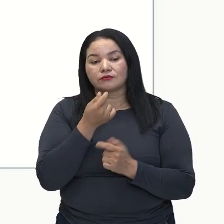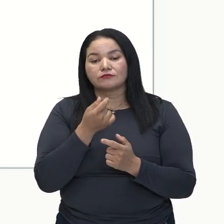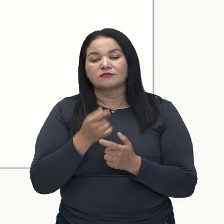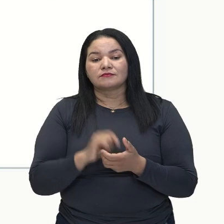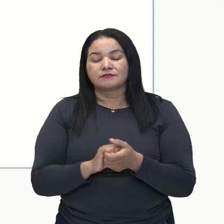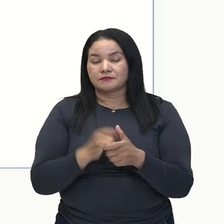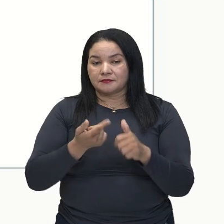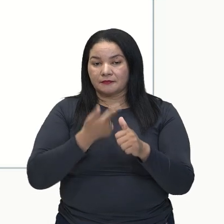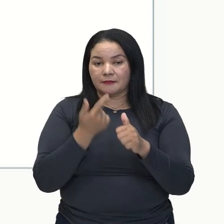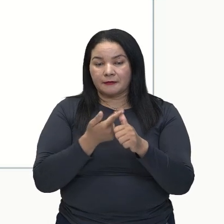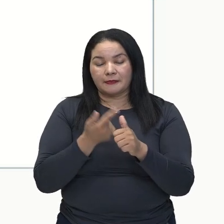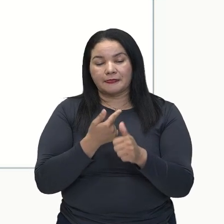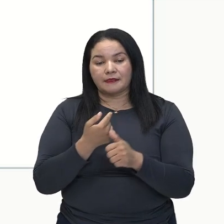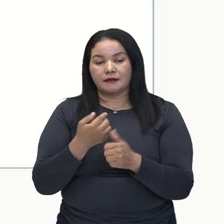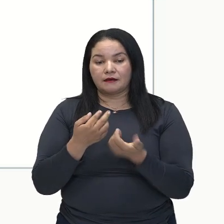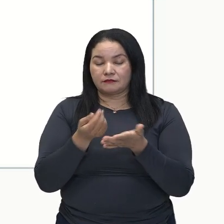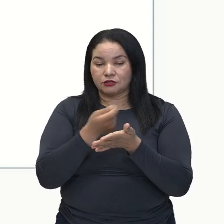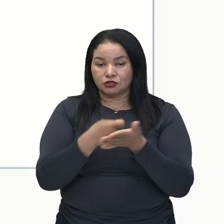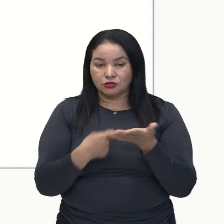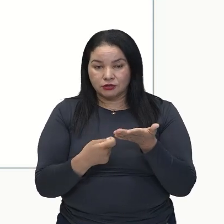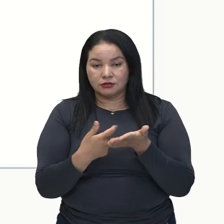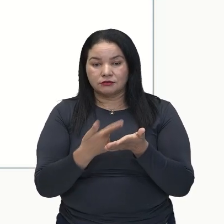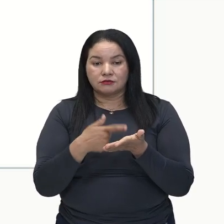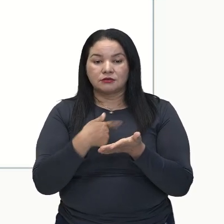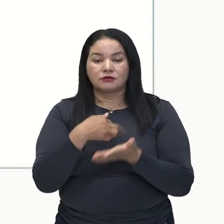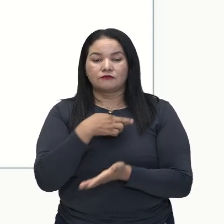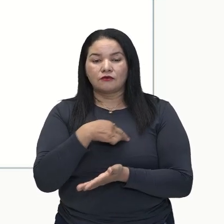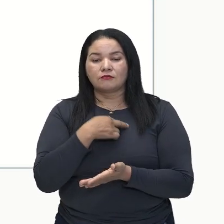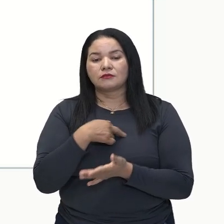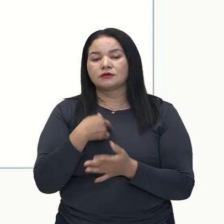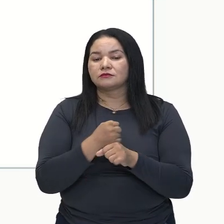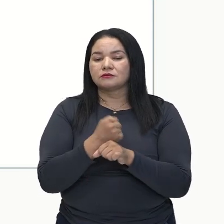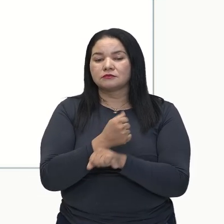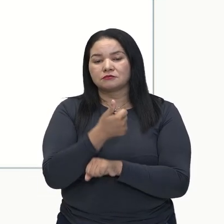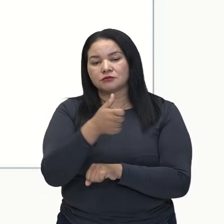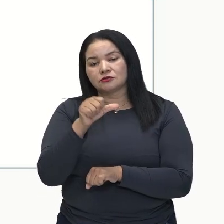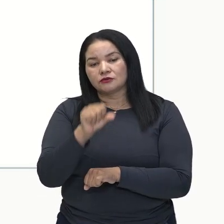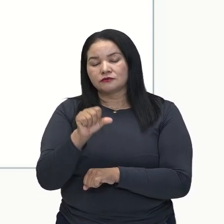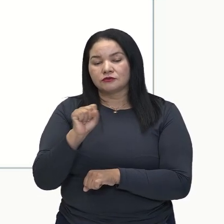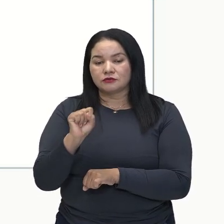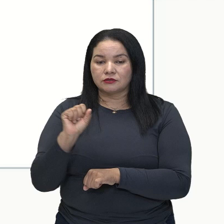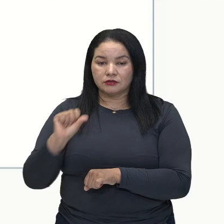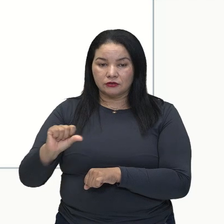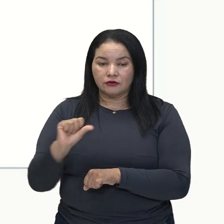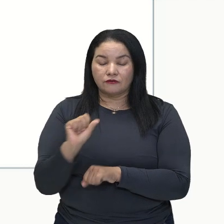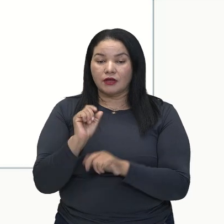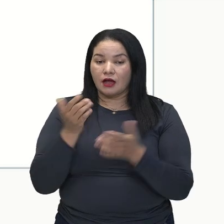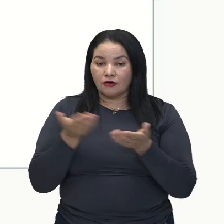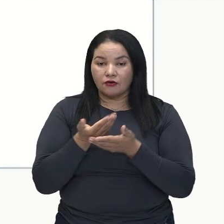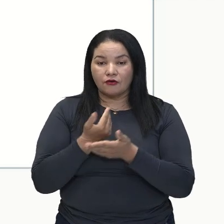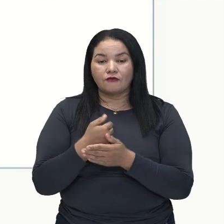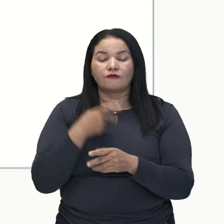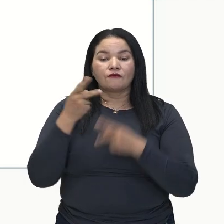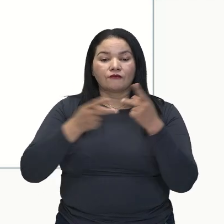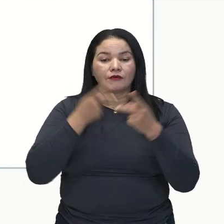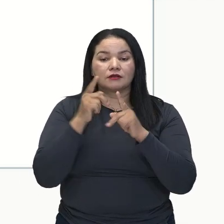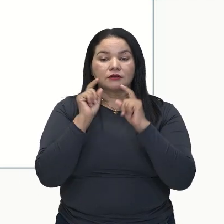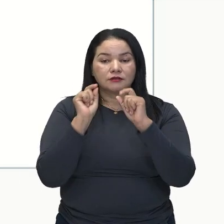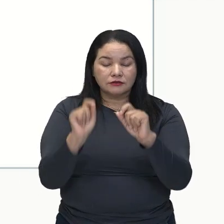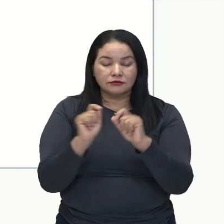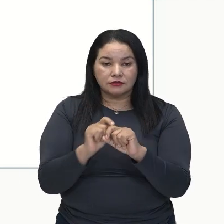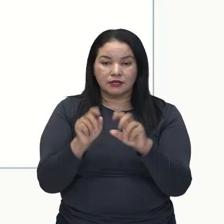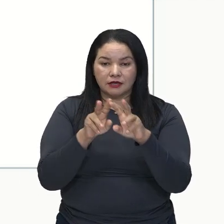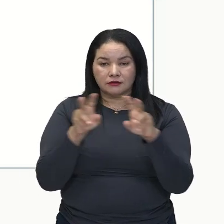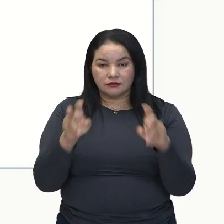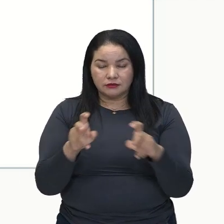primeiro romance do Milton Ratum, lá de 1989. Se eu quero falar sobre tradição narrativa, então eu já estou